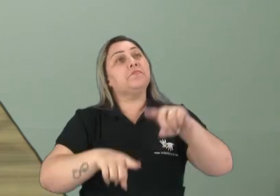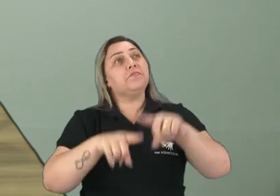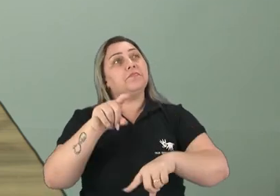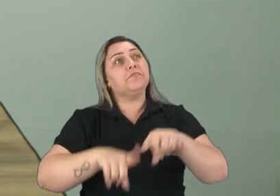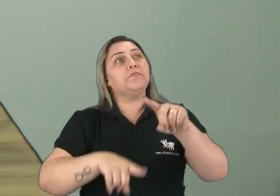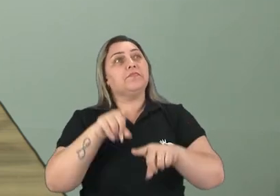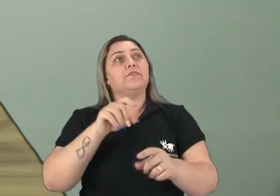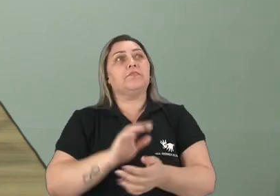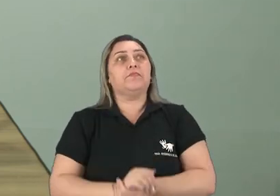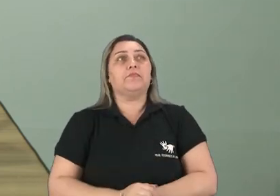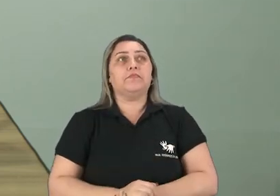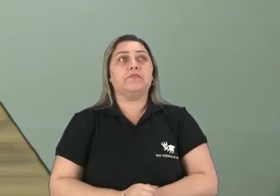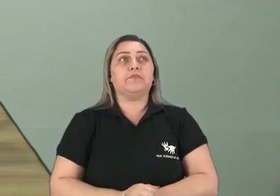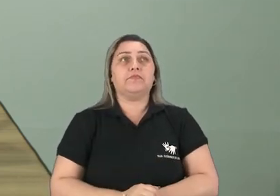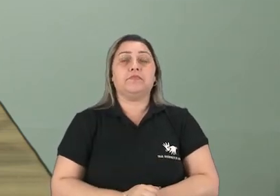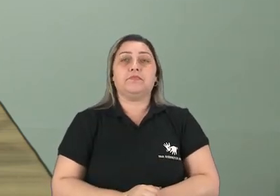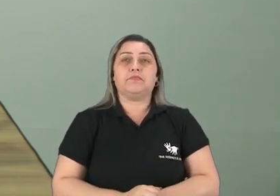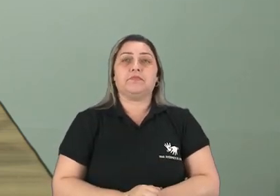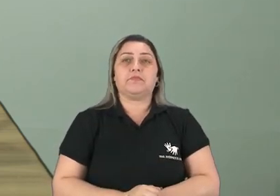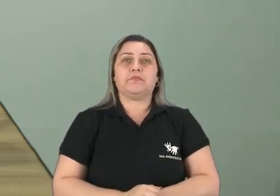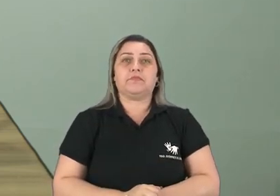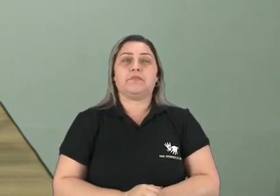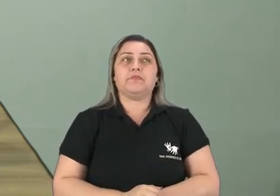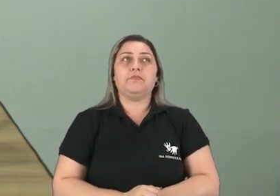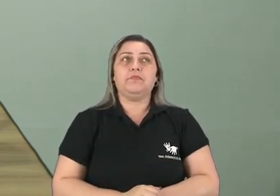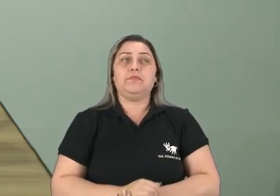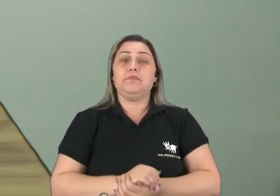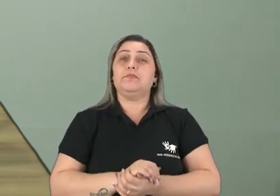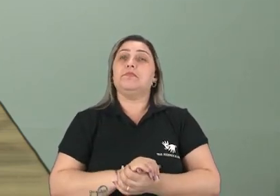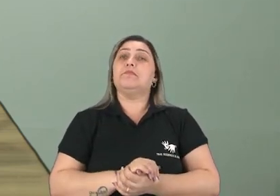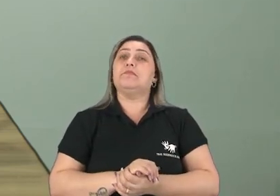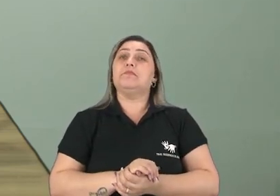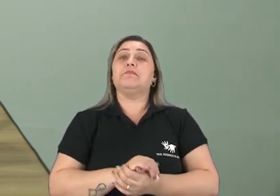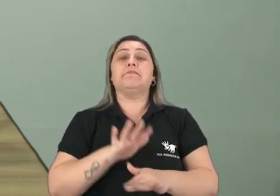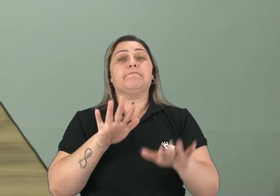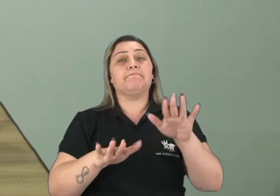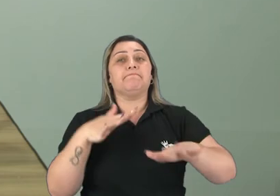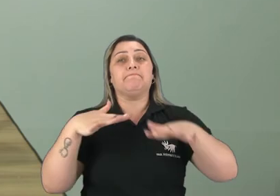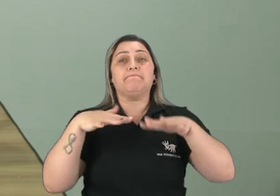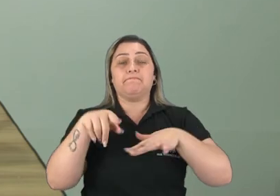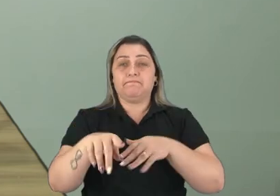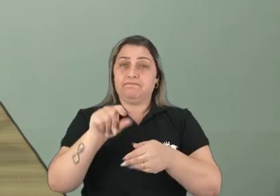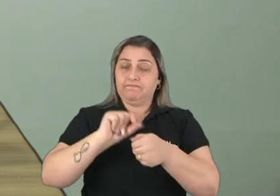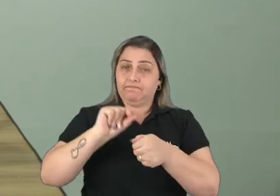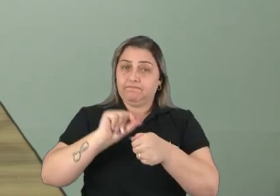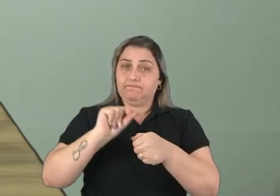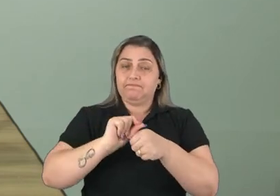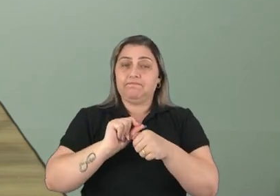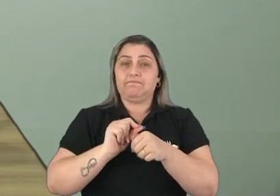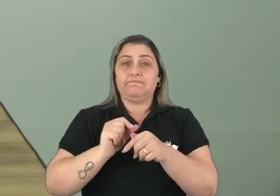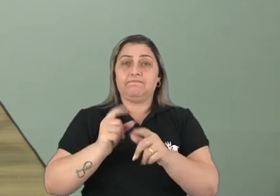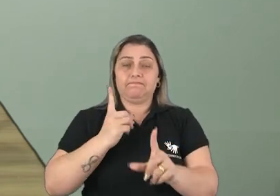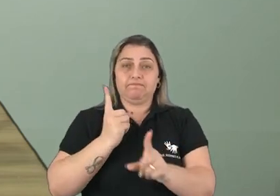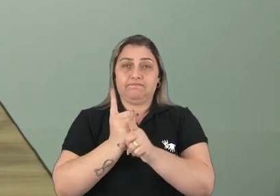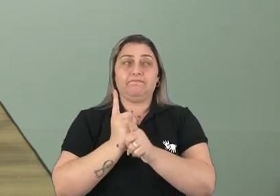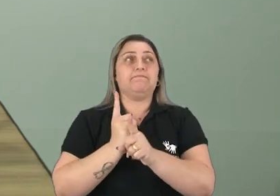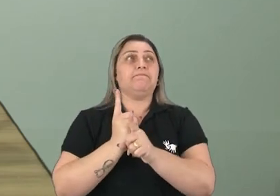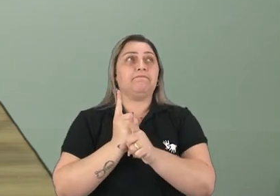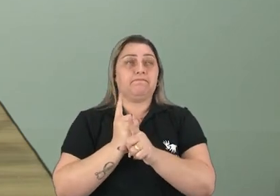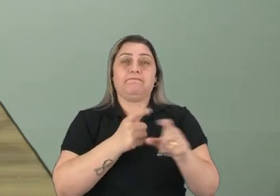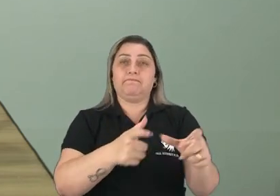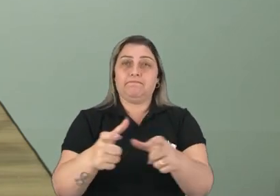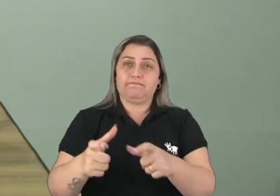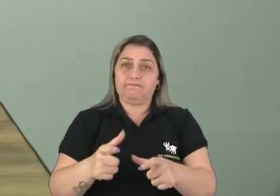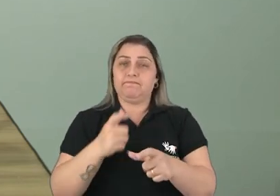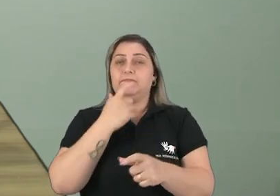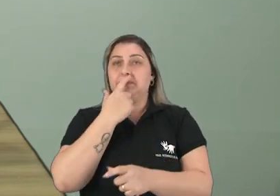objeto, certo? Esses movimentos, dependendo do movimento que você faça para localizar, para encontrar